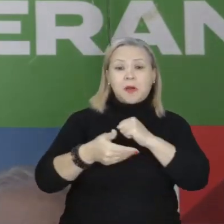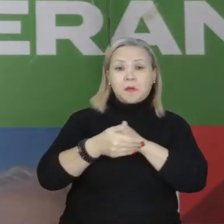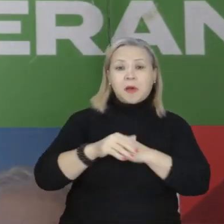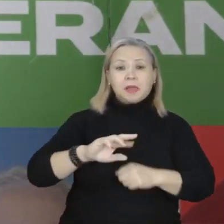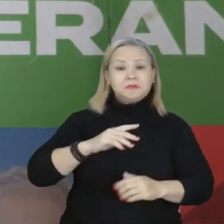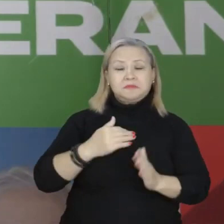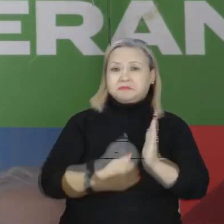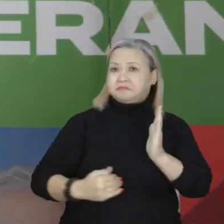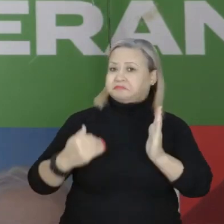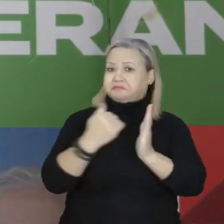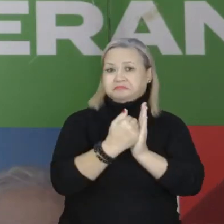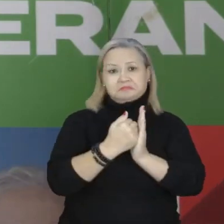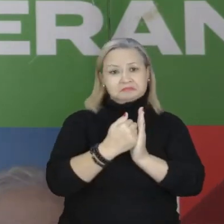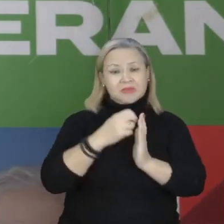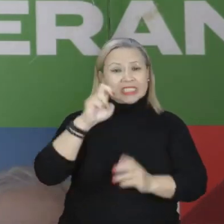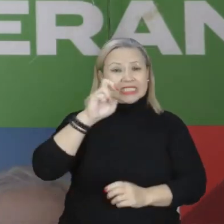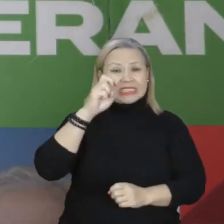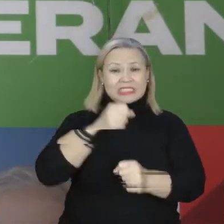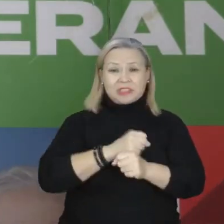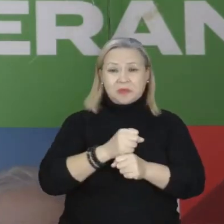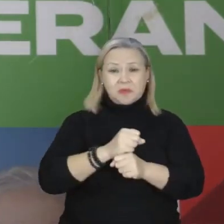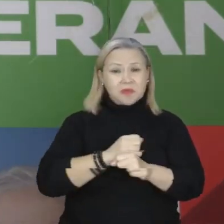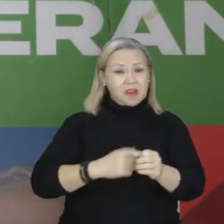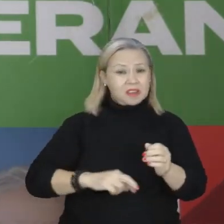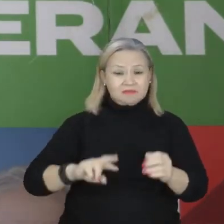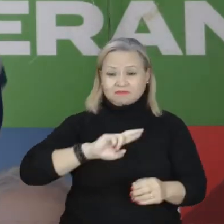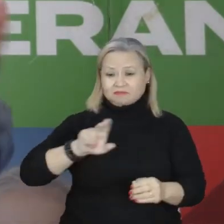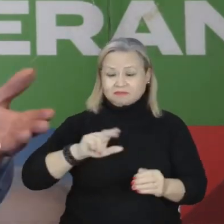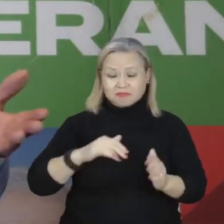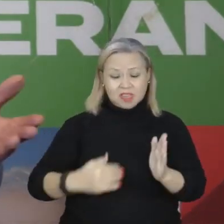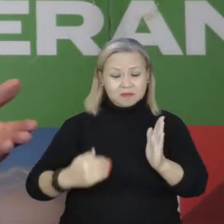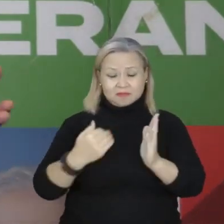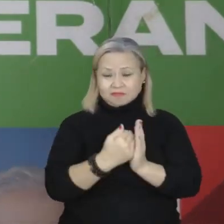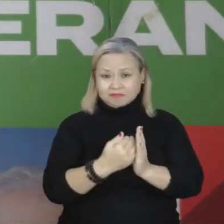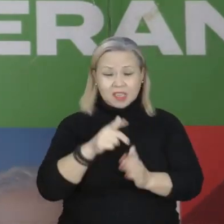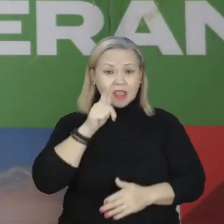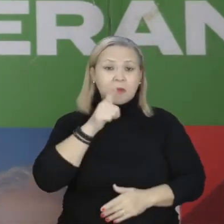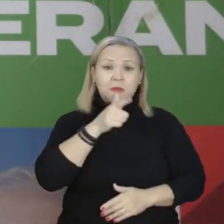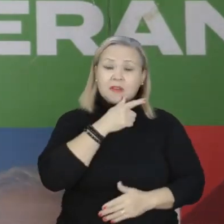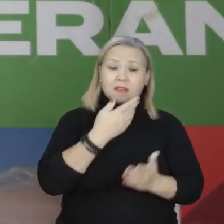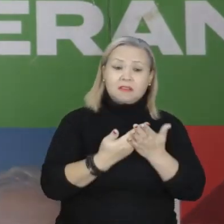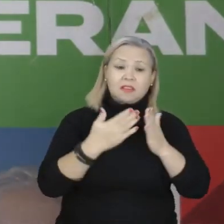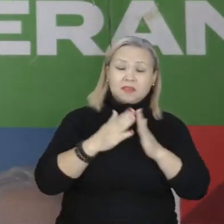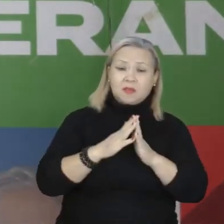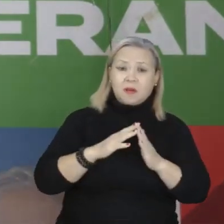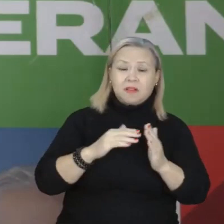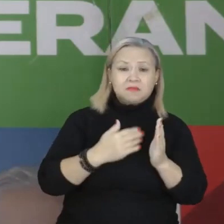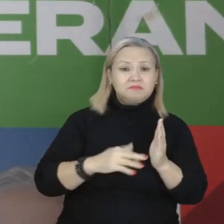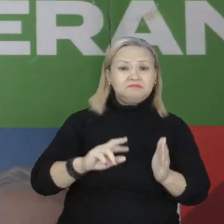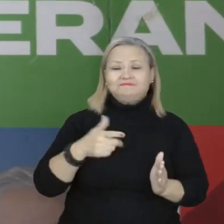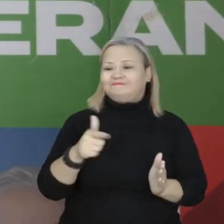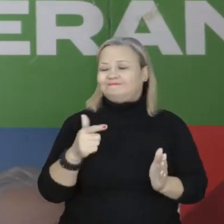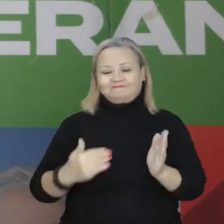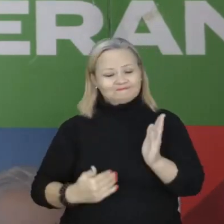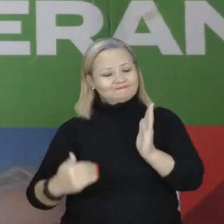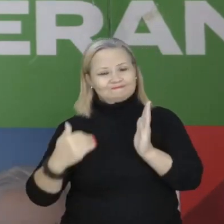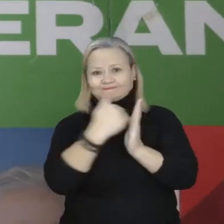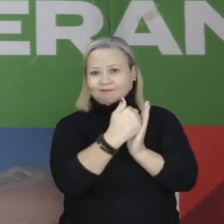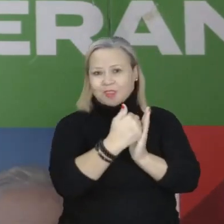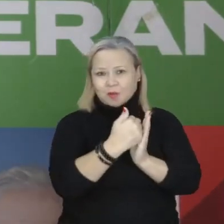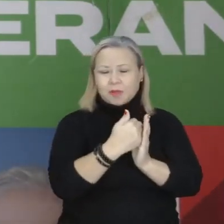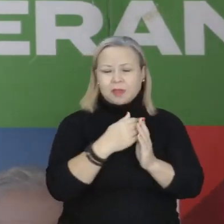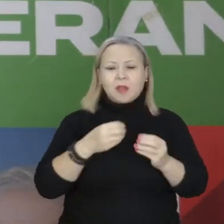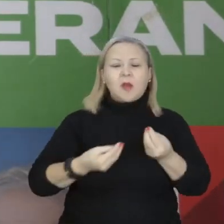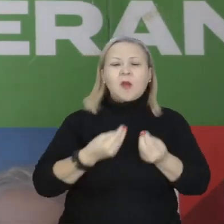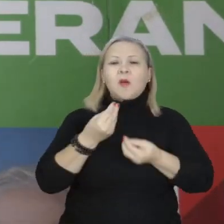aumentado há 5 anos. A merenda escolar não é aumentada há 5 anos. Como é que você explica, num país que